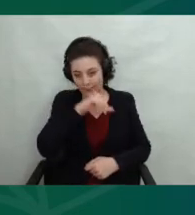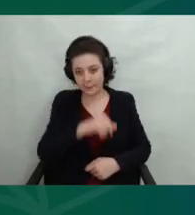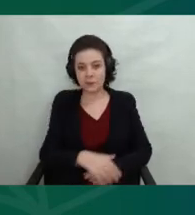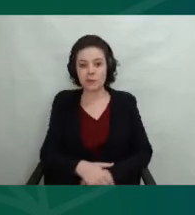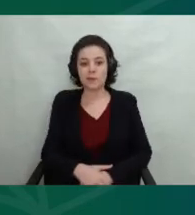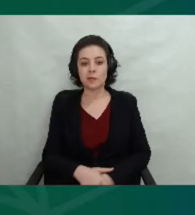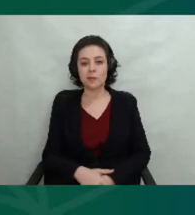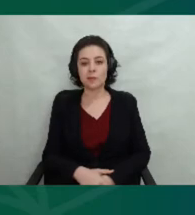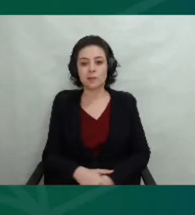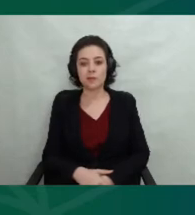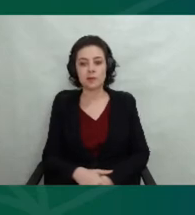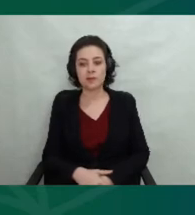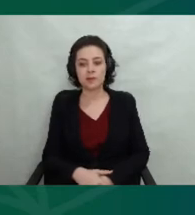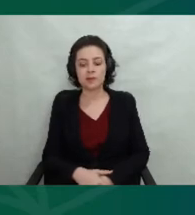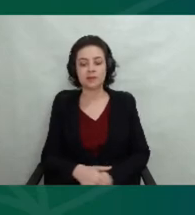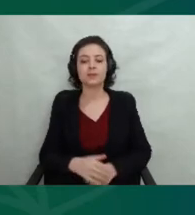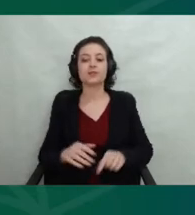E se